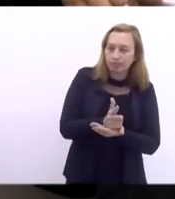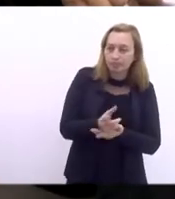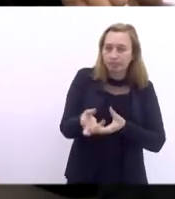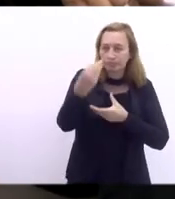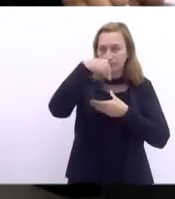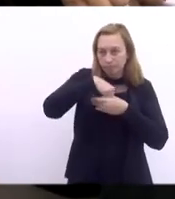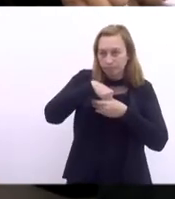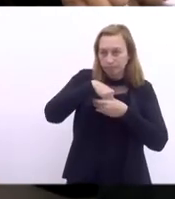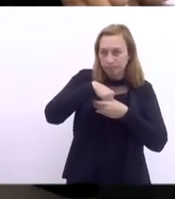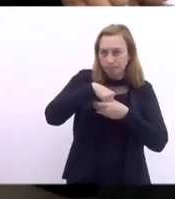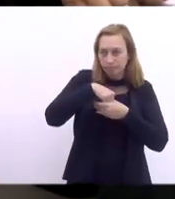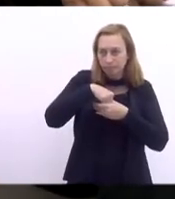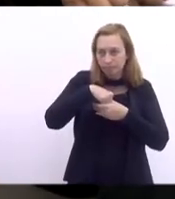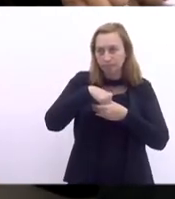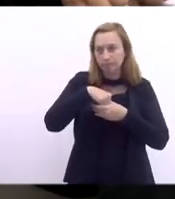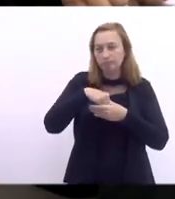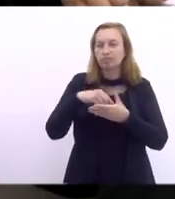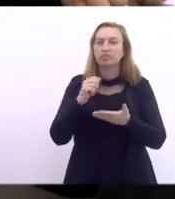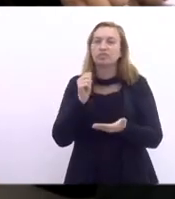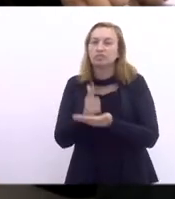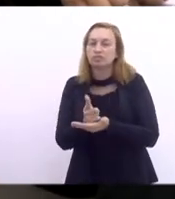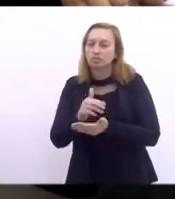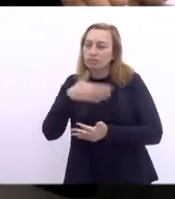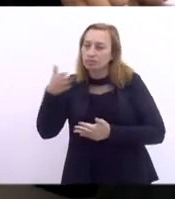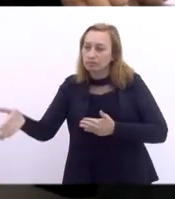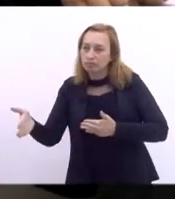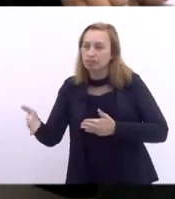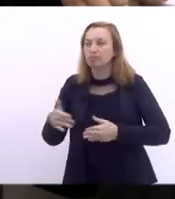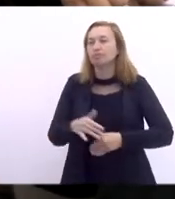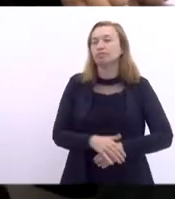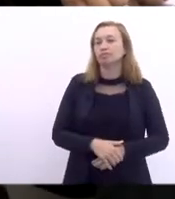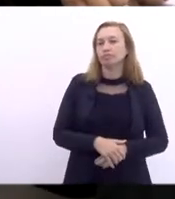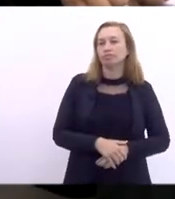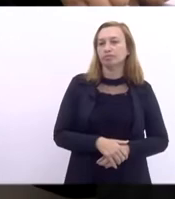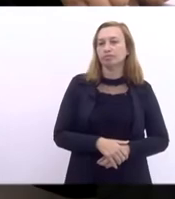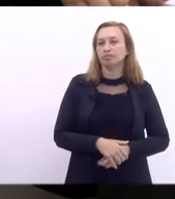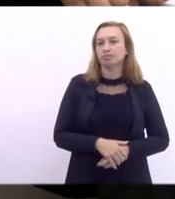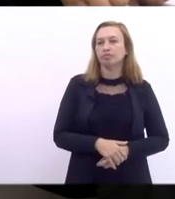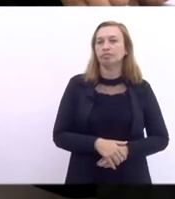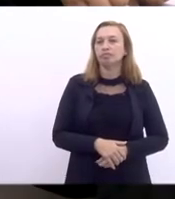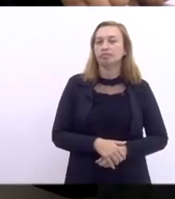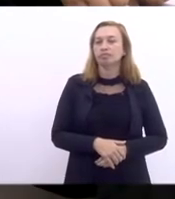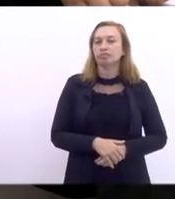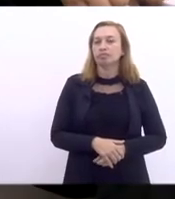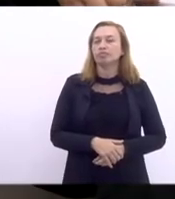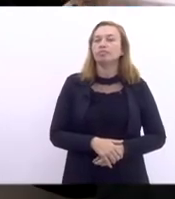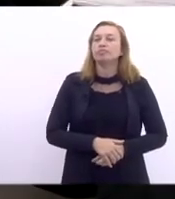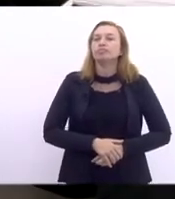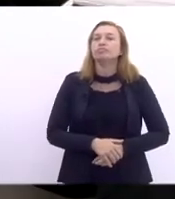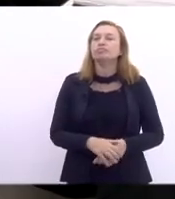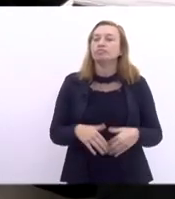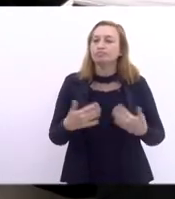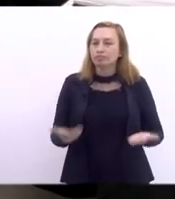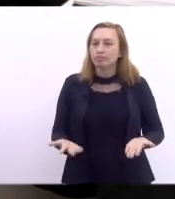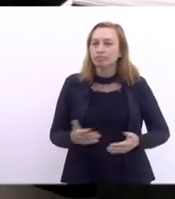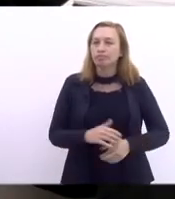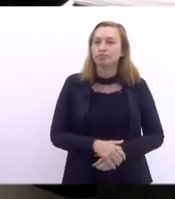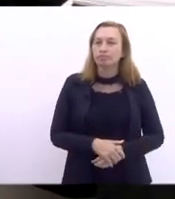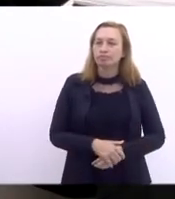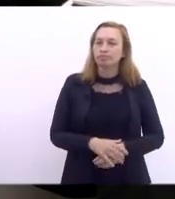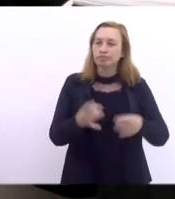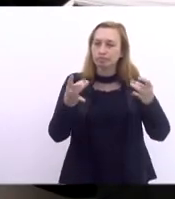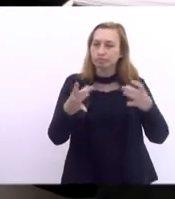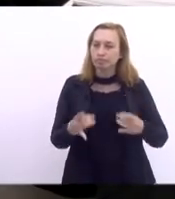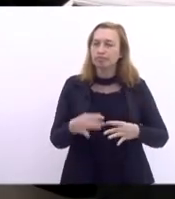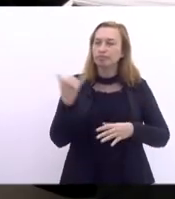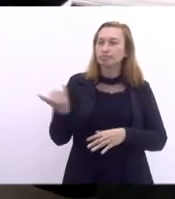essa cor essa jogada de pagar a dívida e nas tem a finalidade prevista na lei Tom se o